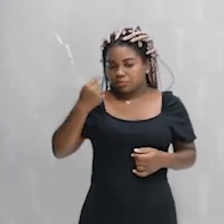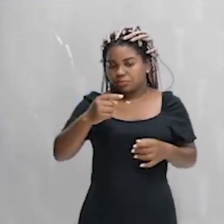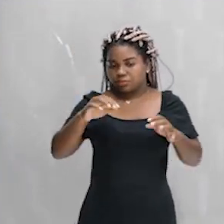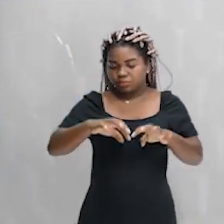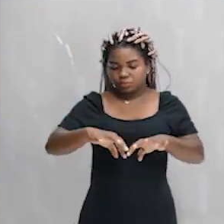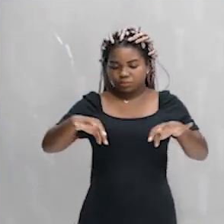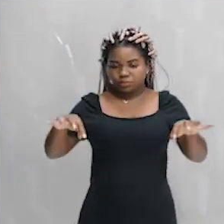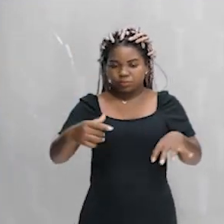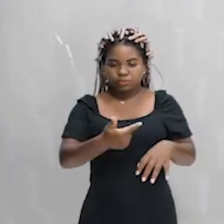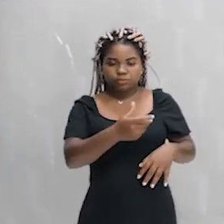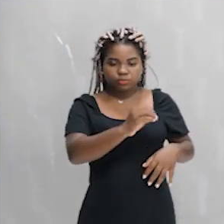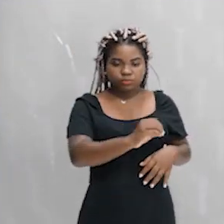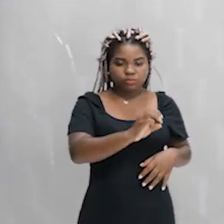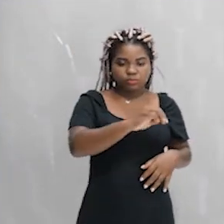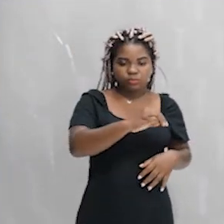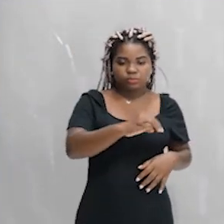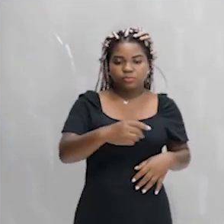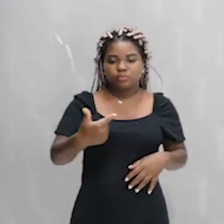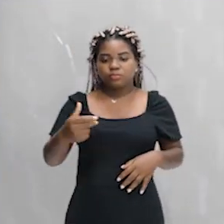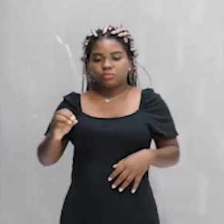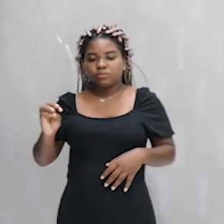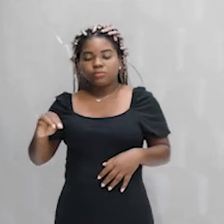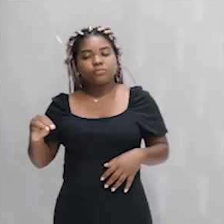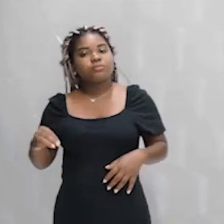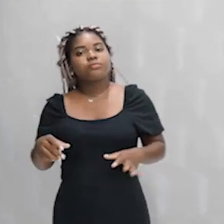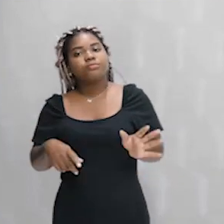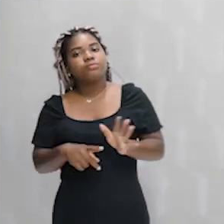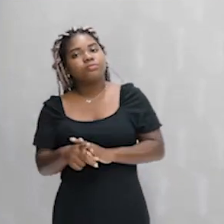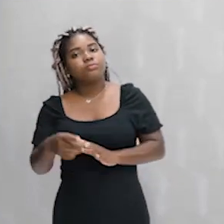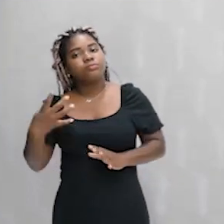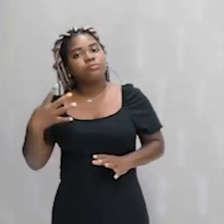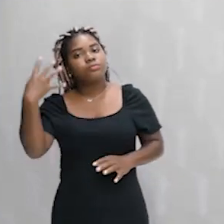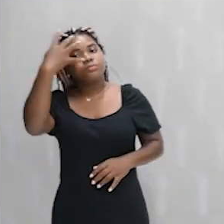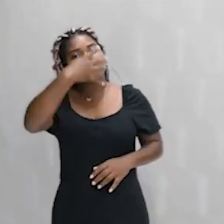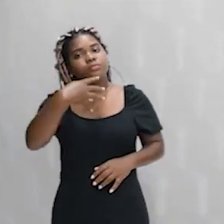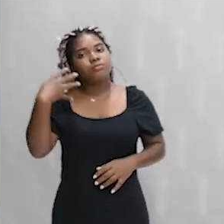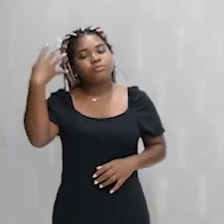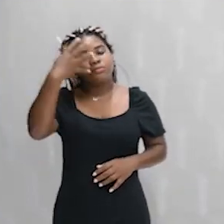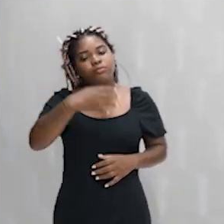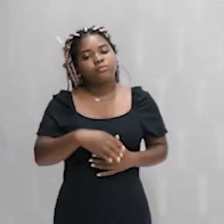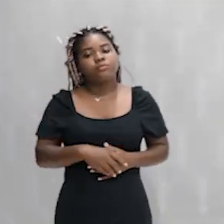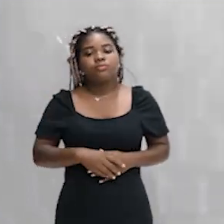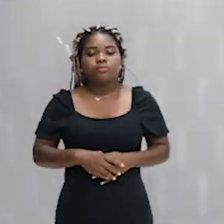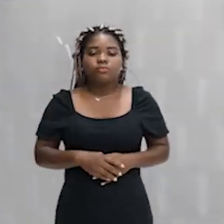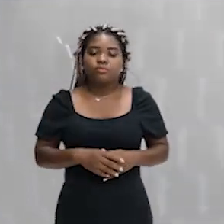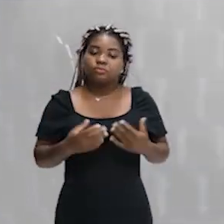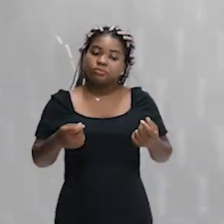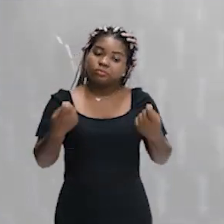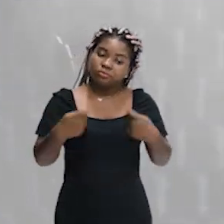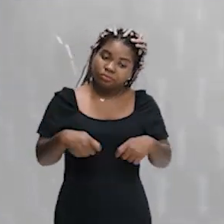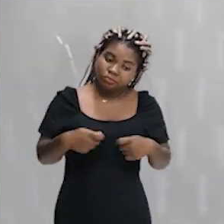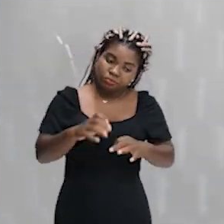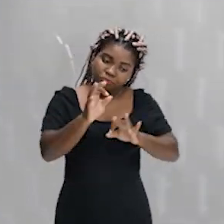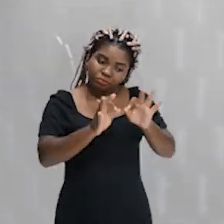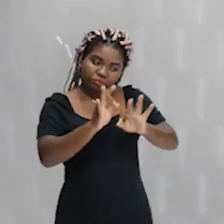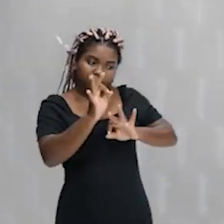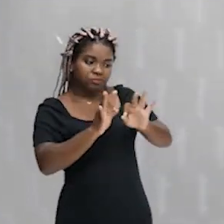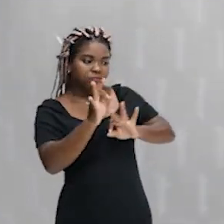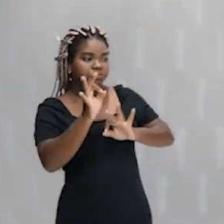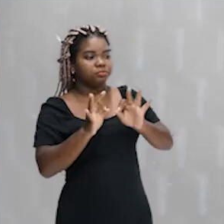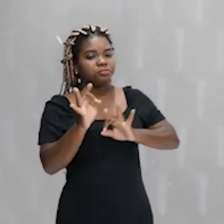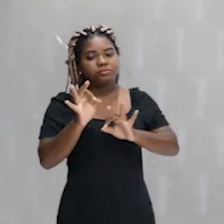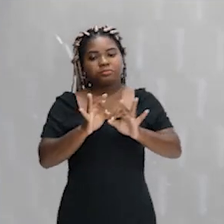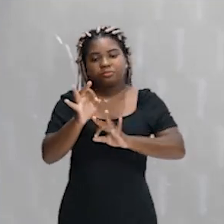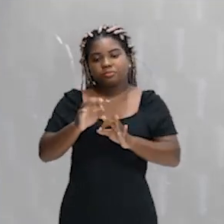20 em 20 minutinhos e lá ele perguntou 4 horas. Por isso foi necessário nós fazermos todo esse